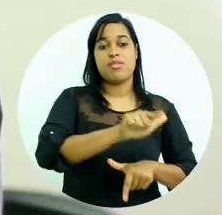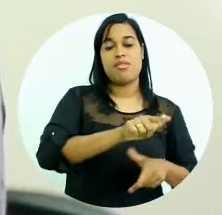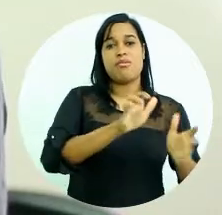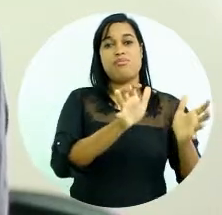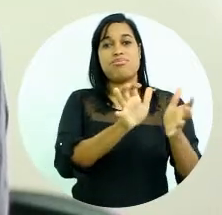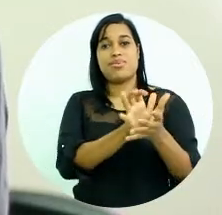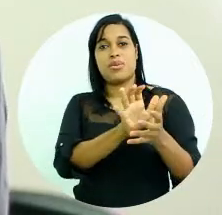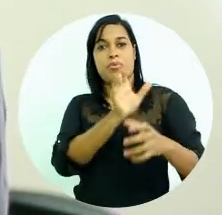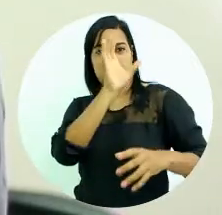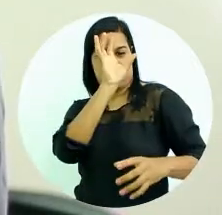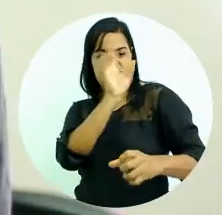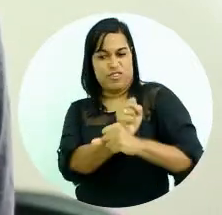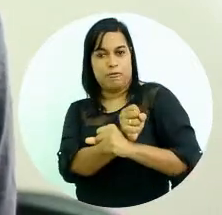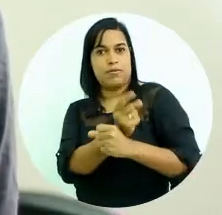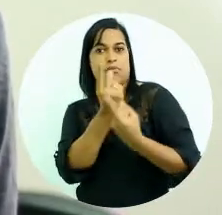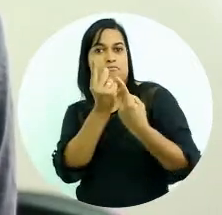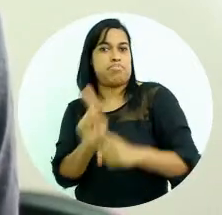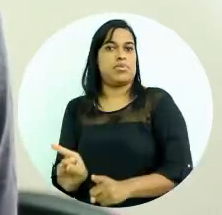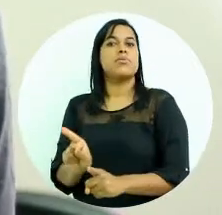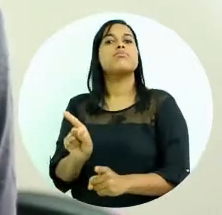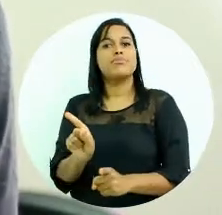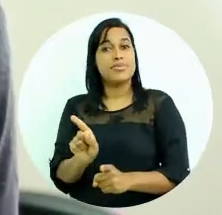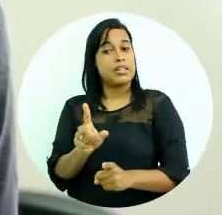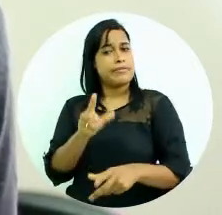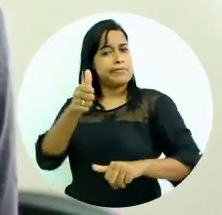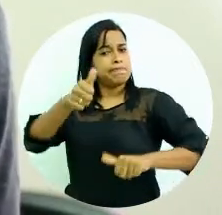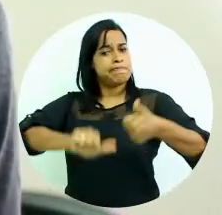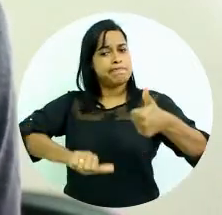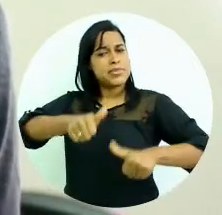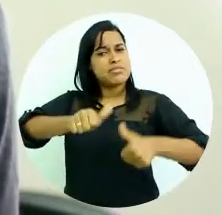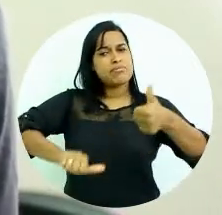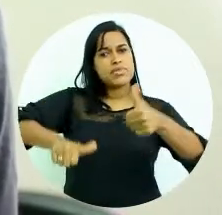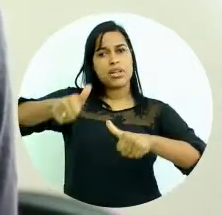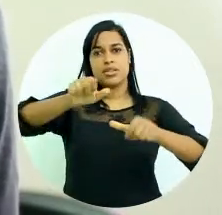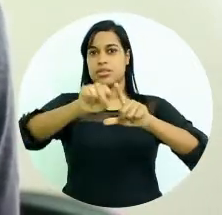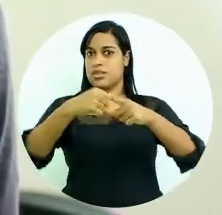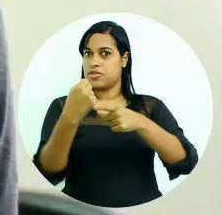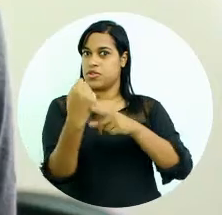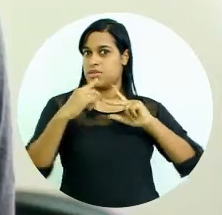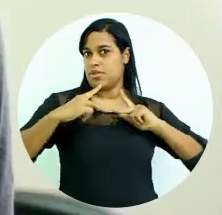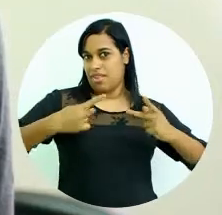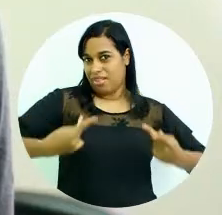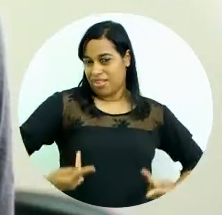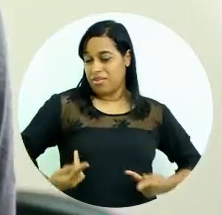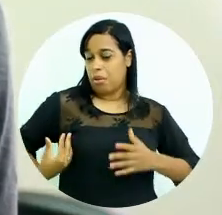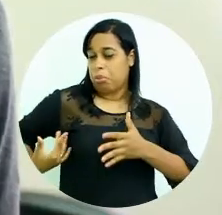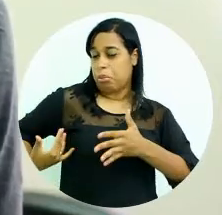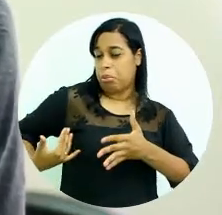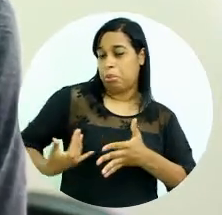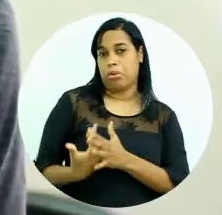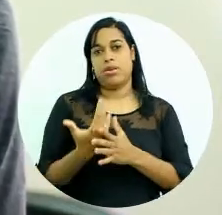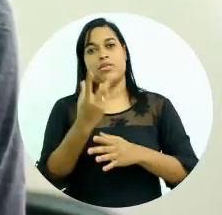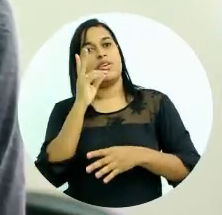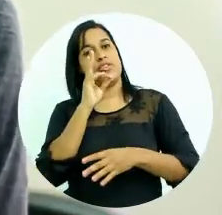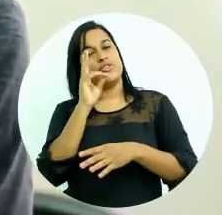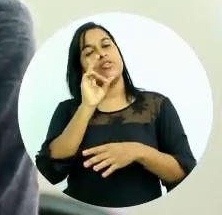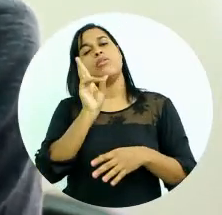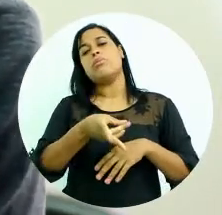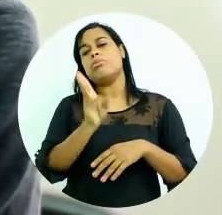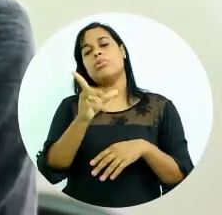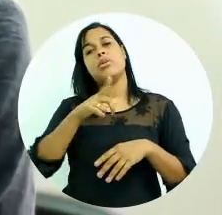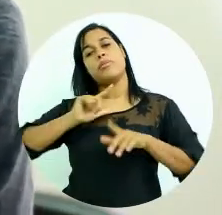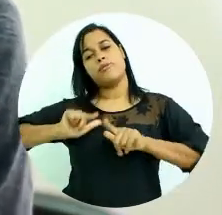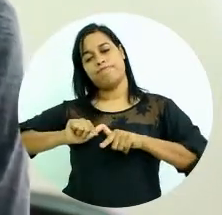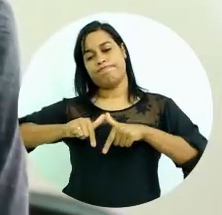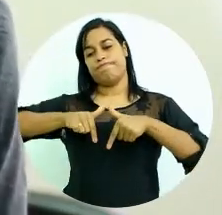dos exploradores. E ele faz uma análise da sociedade humana, dizendo que ao longo da história